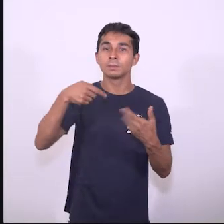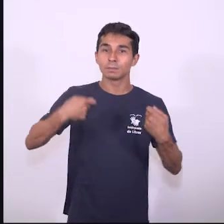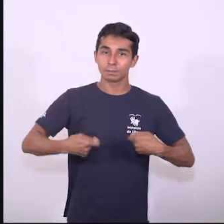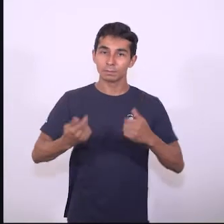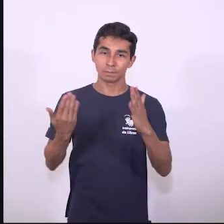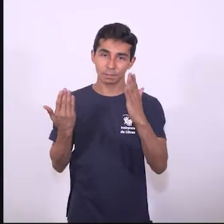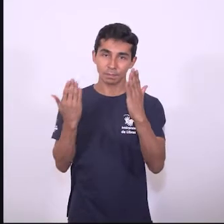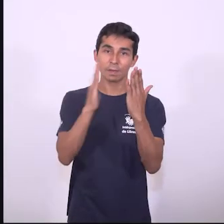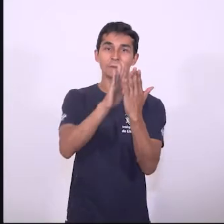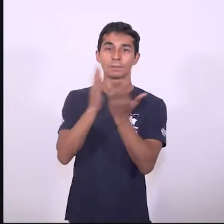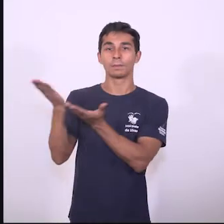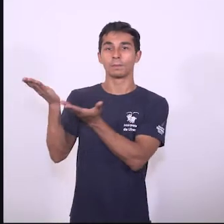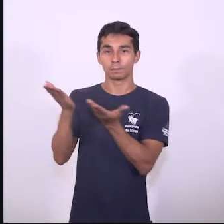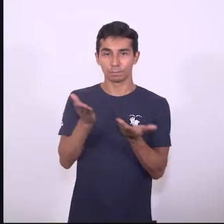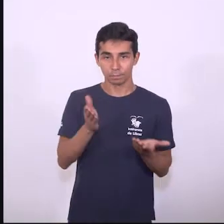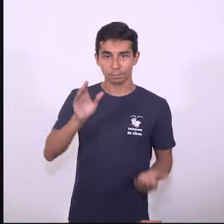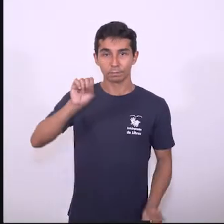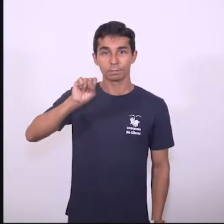Selma.